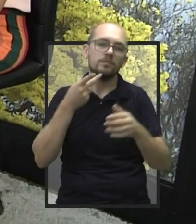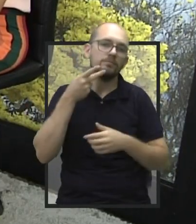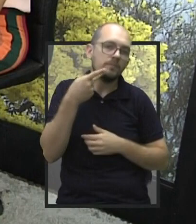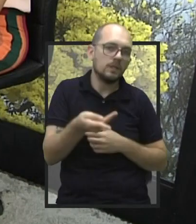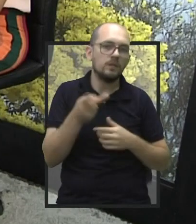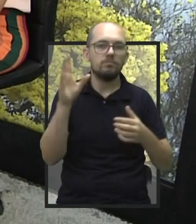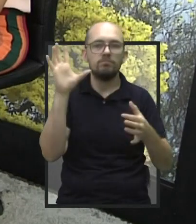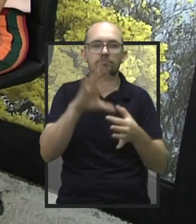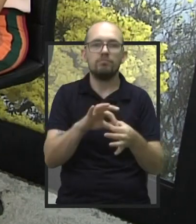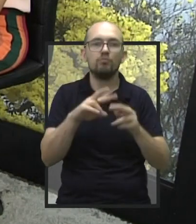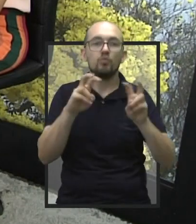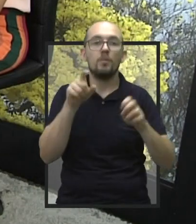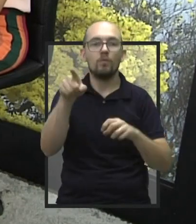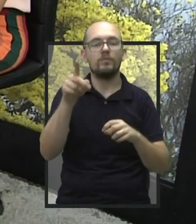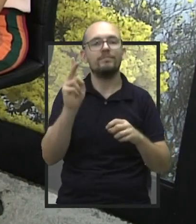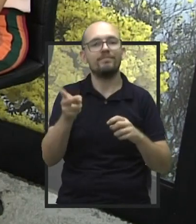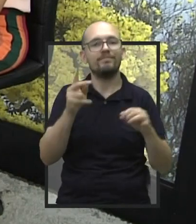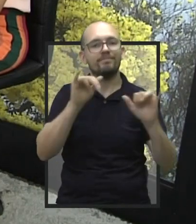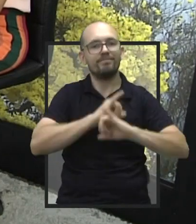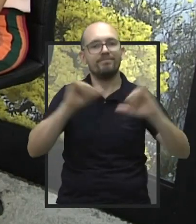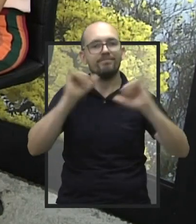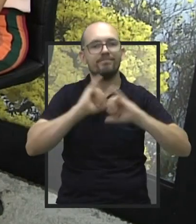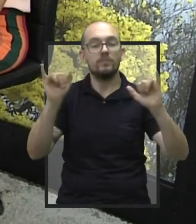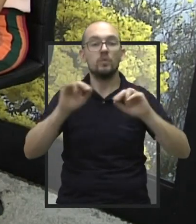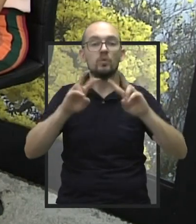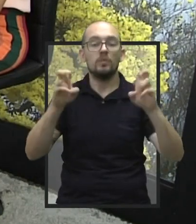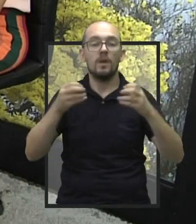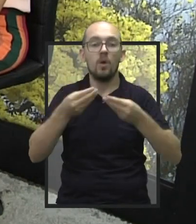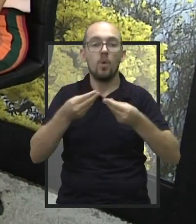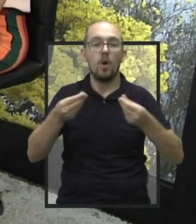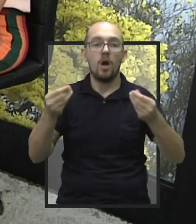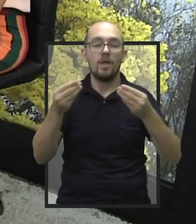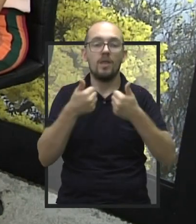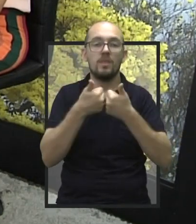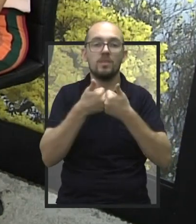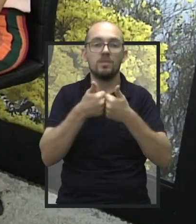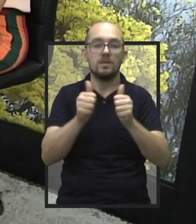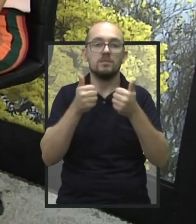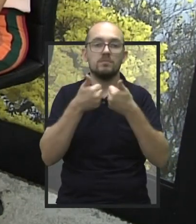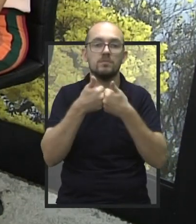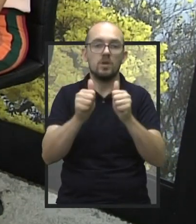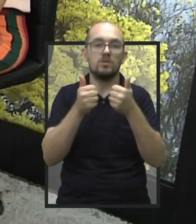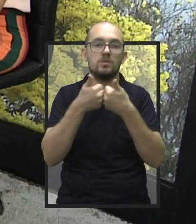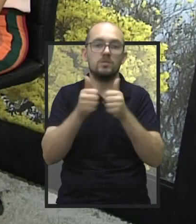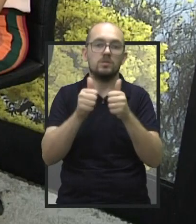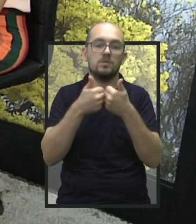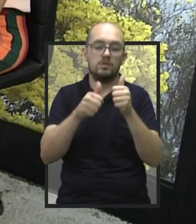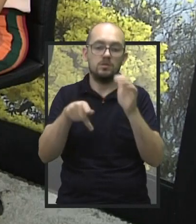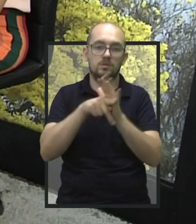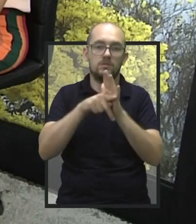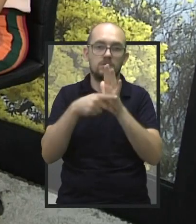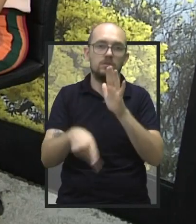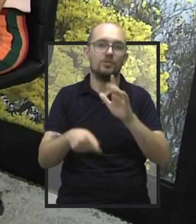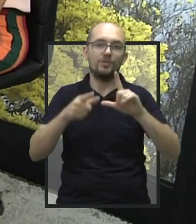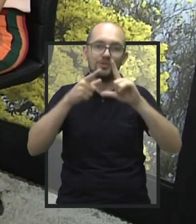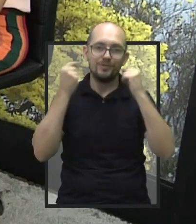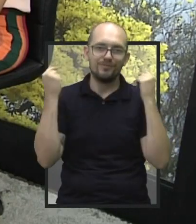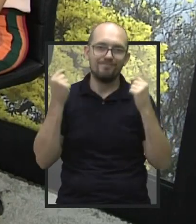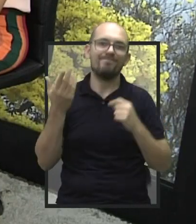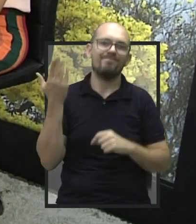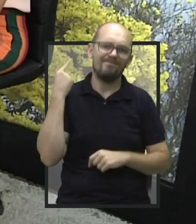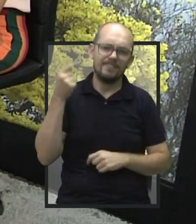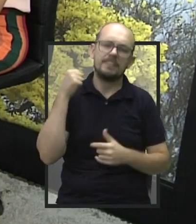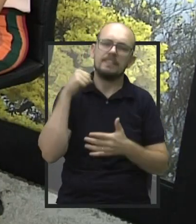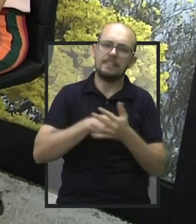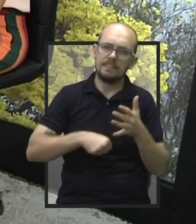as manifestações da senhora com relação à qualidade do transporte público urbano aqui do município. A senhora, desde o início